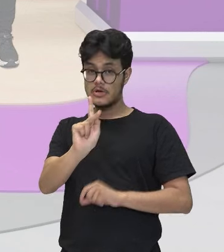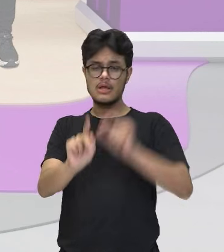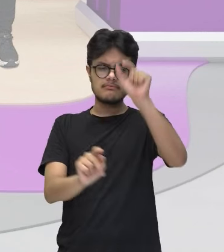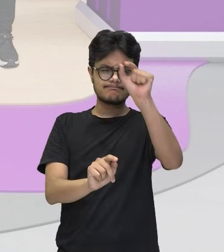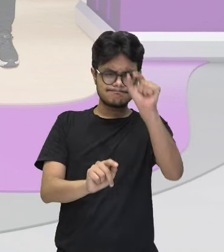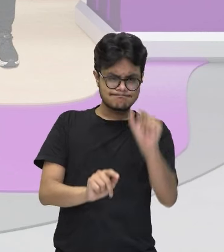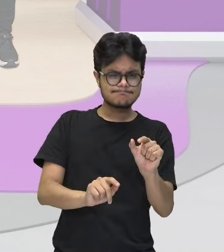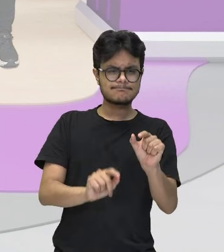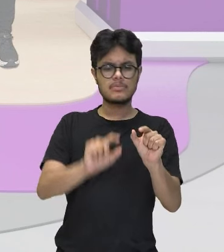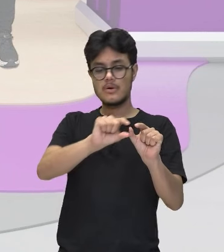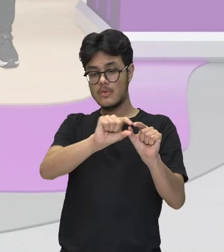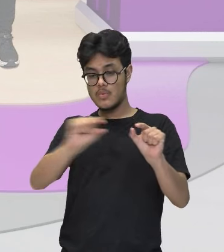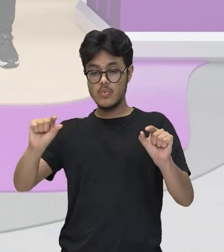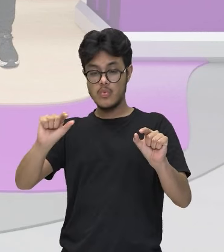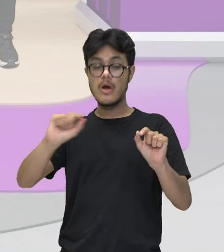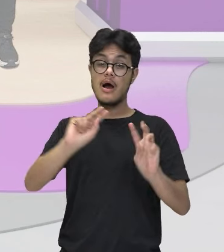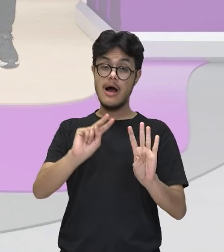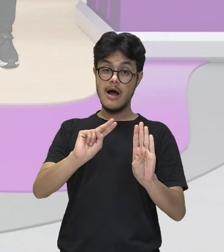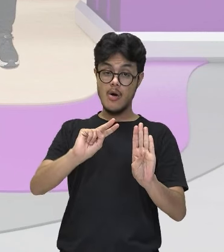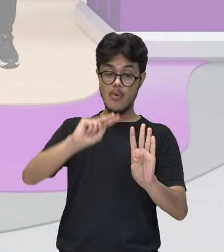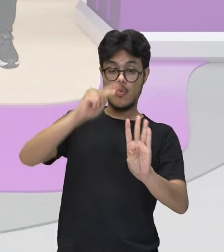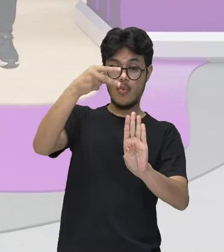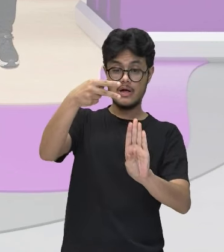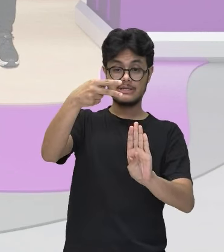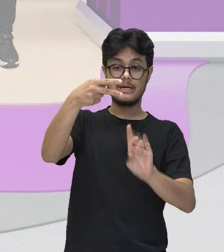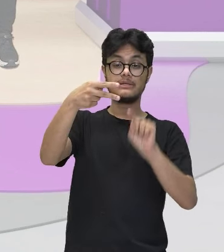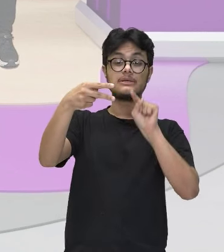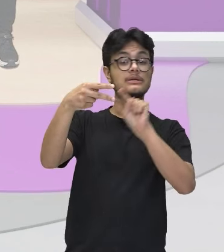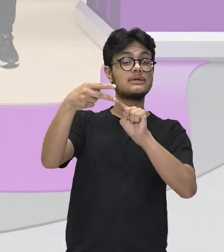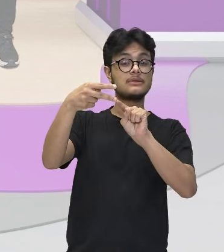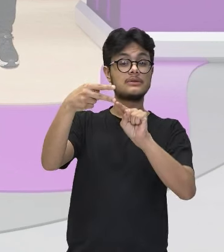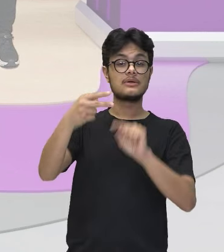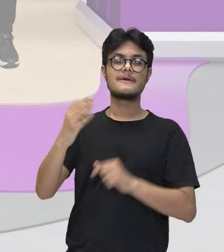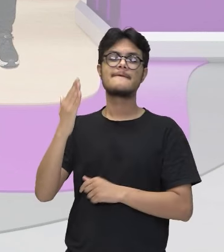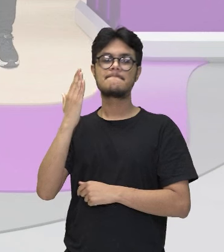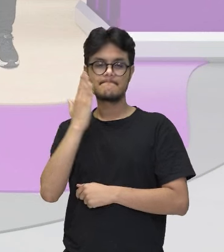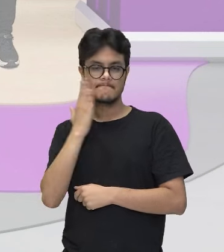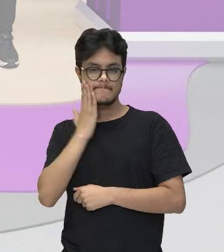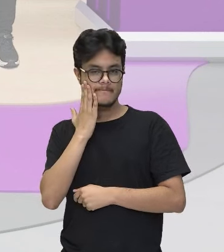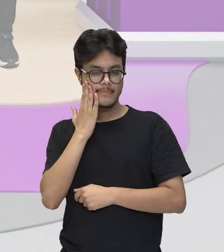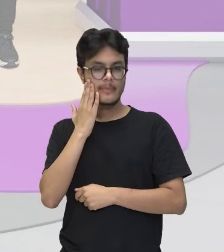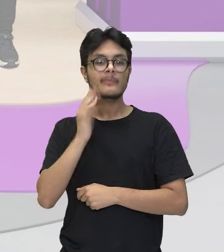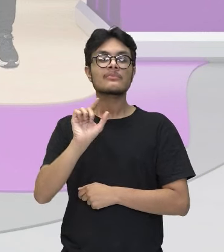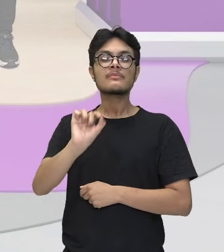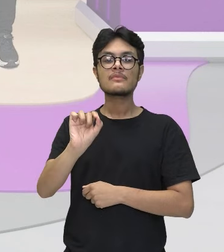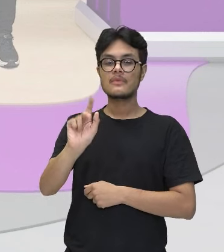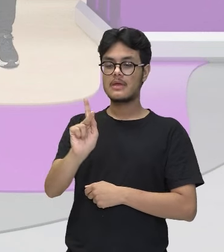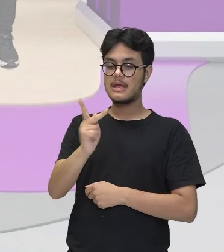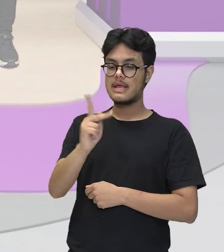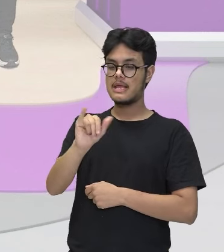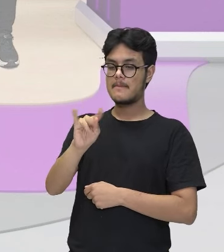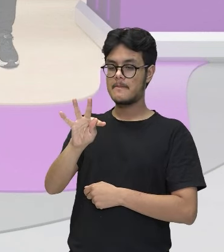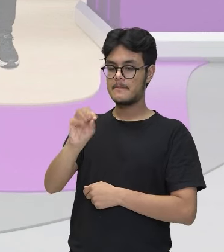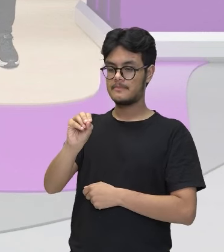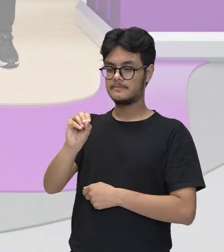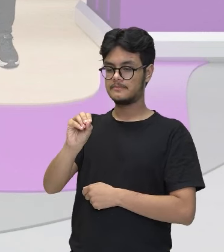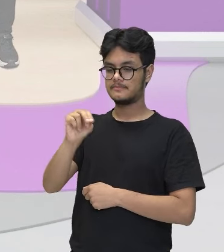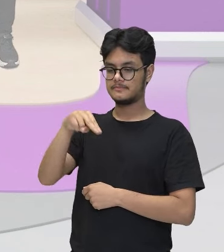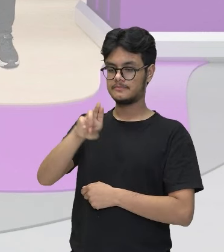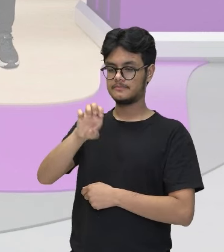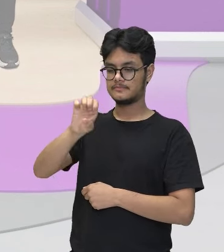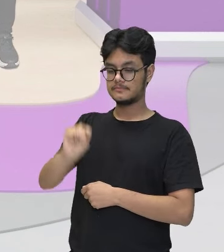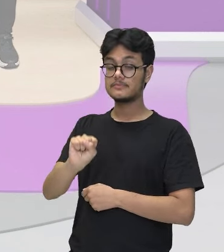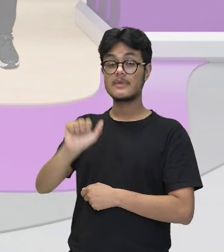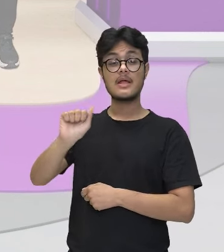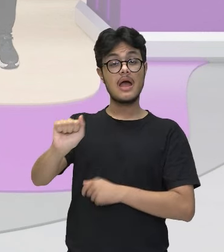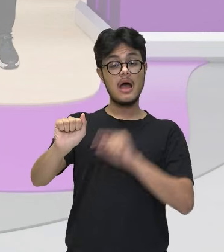catetos elevado ao quadrado, vai ser igual à medida da hipotenusa, que a gente está chamando de A, vezes